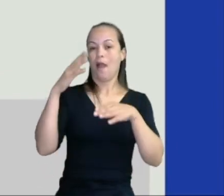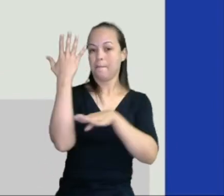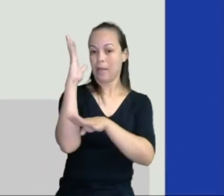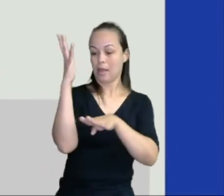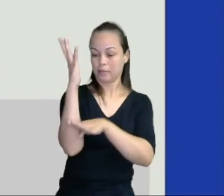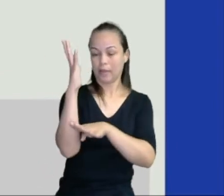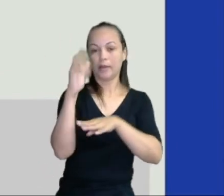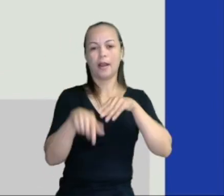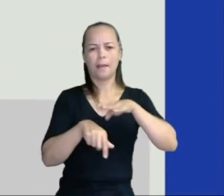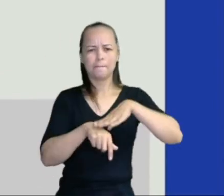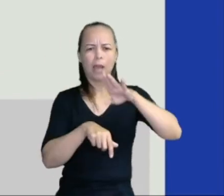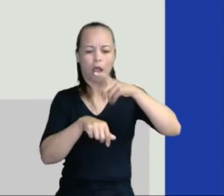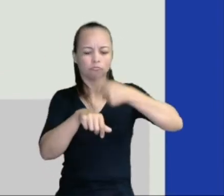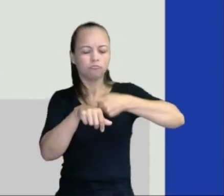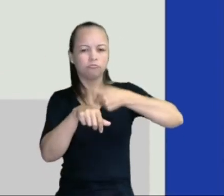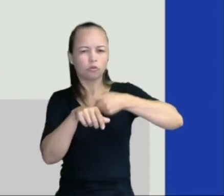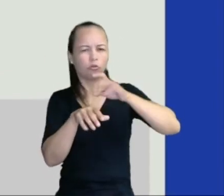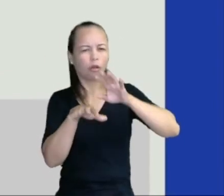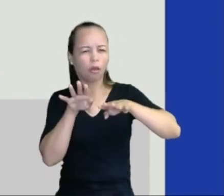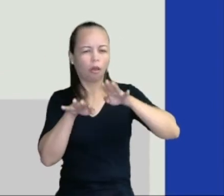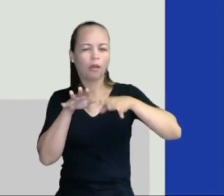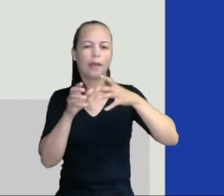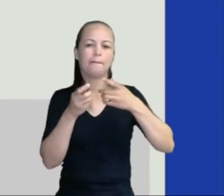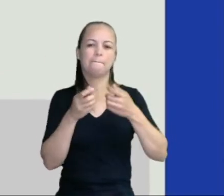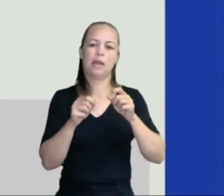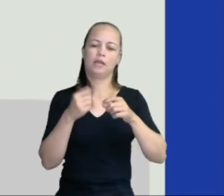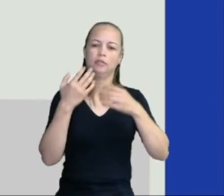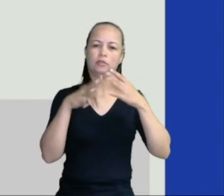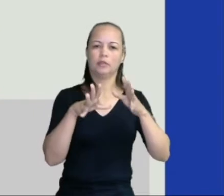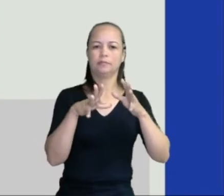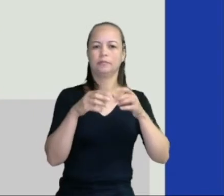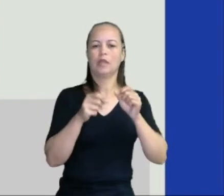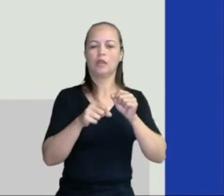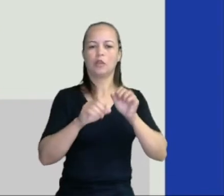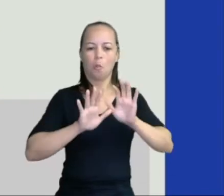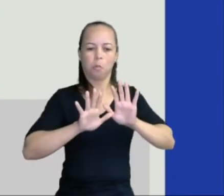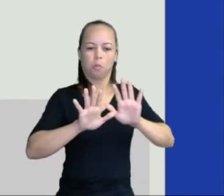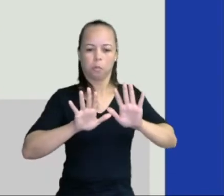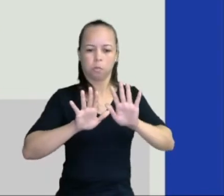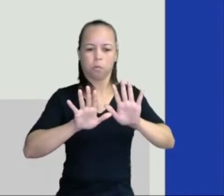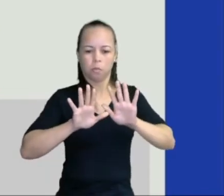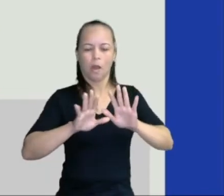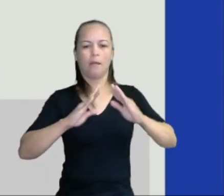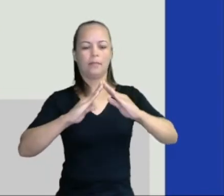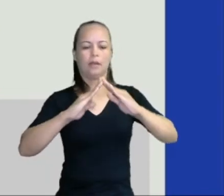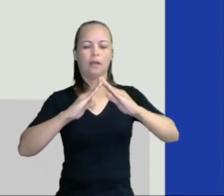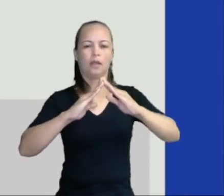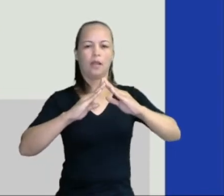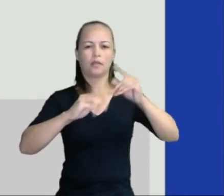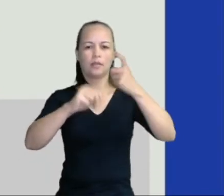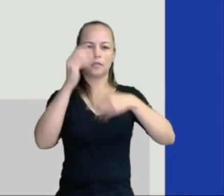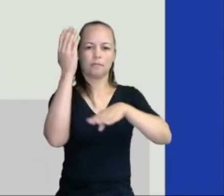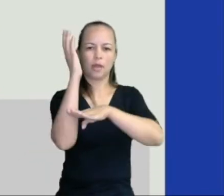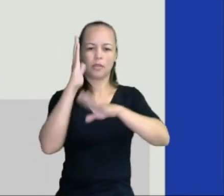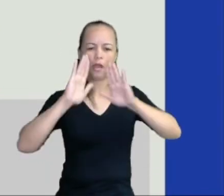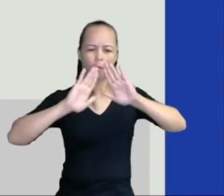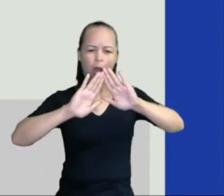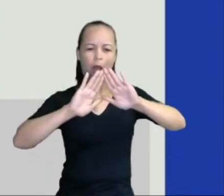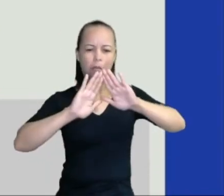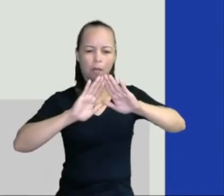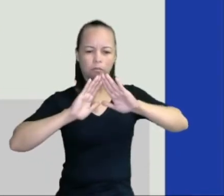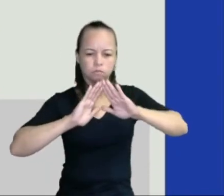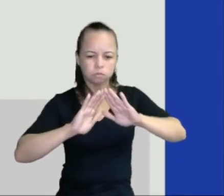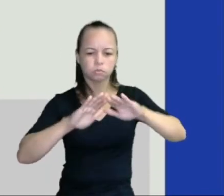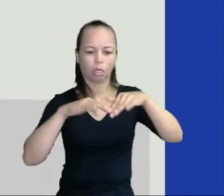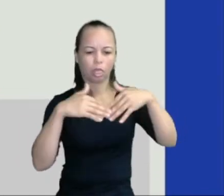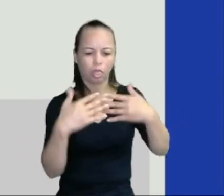resistente do que a palha, mas ainda não é tão resistente. Se você empurrar uma casa de madeira com muita força, você pode